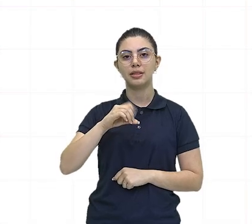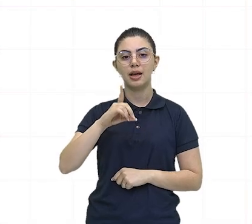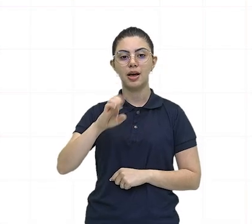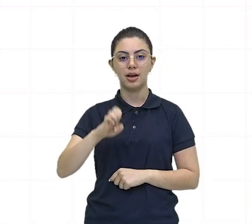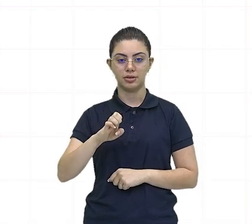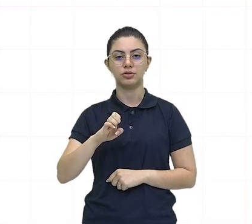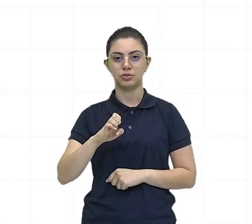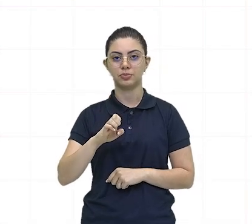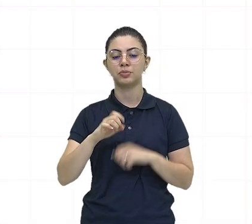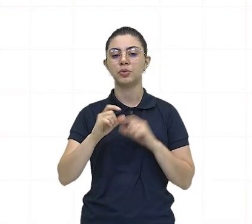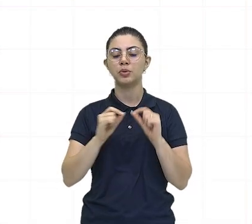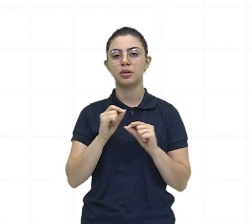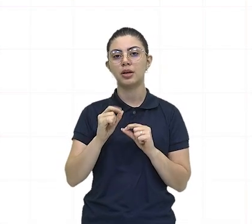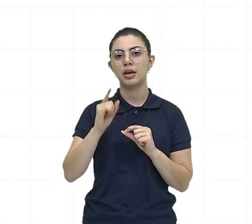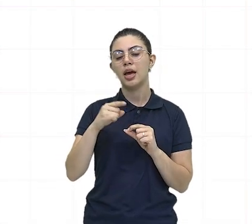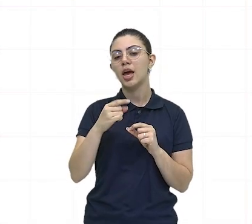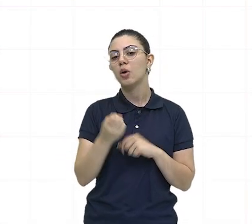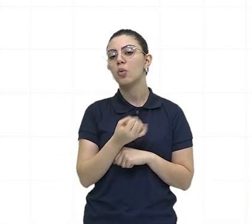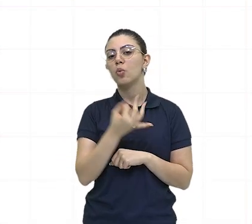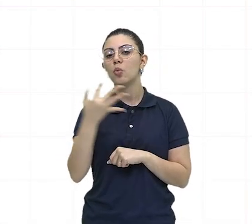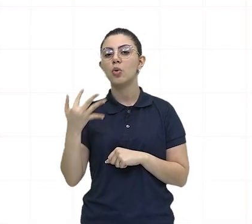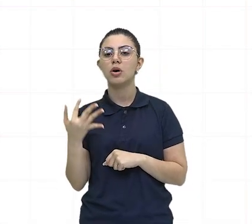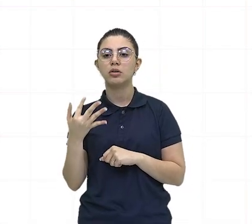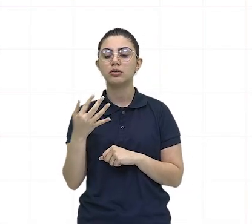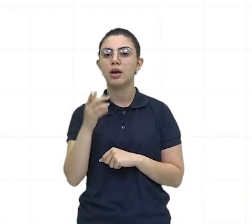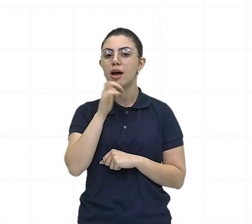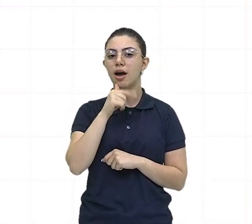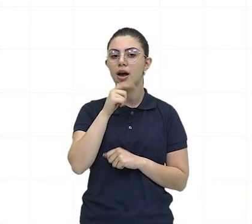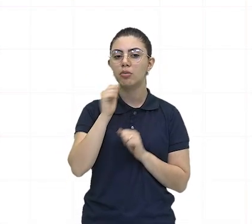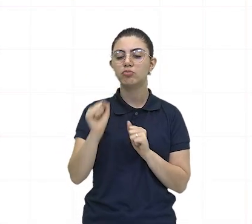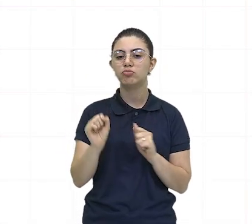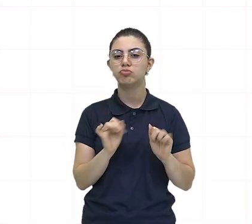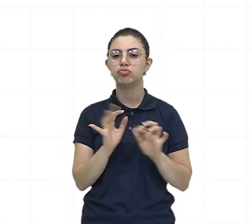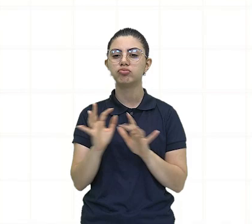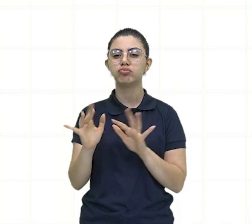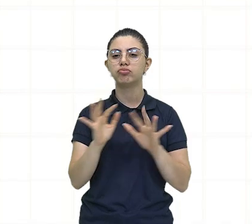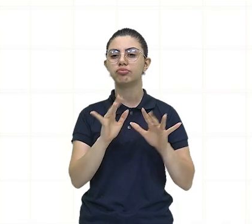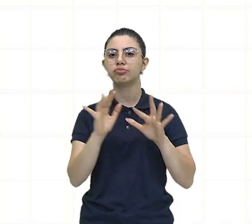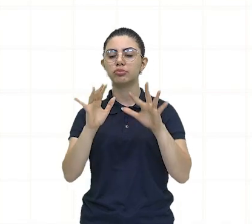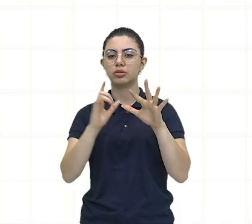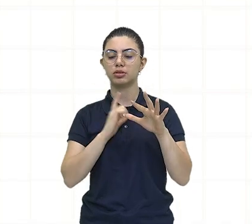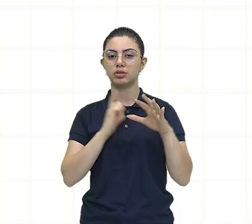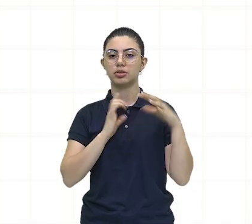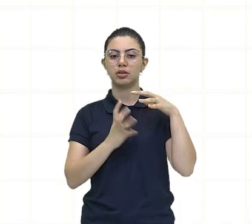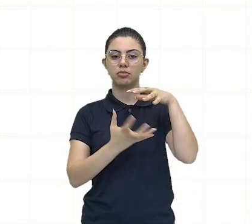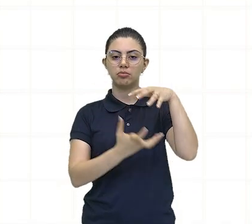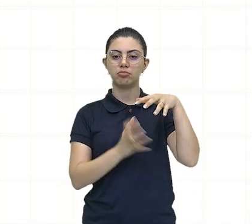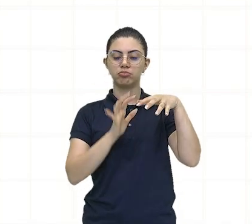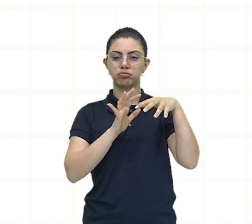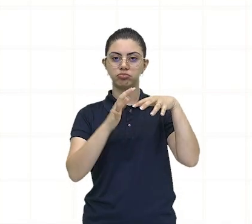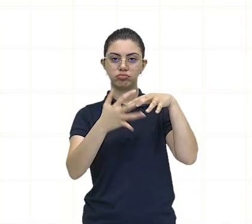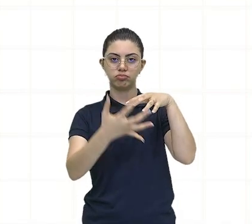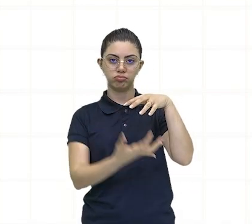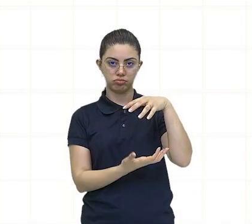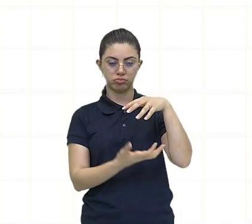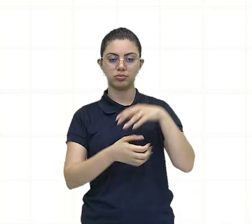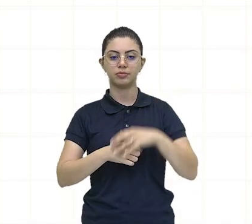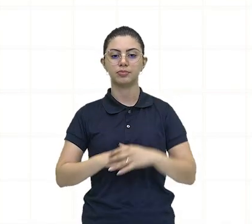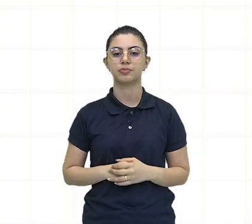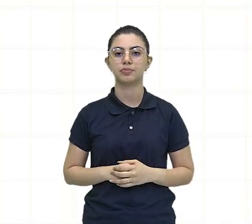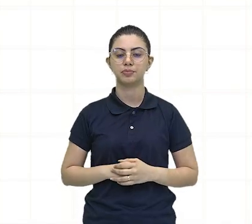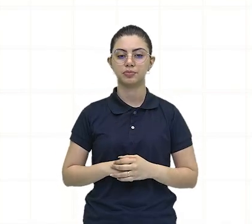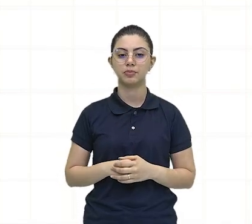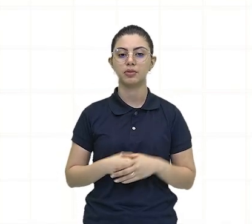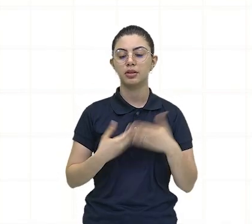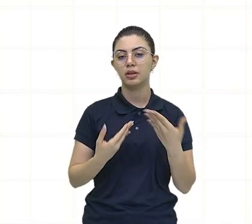vai corresponder à quantidade de vapor que a atmosfera contém em um determinado momento.